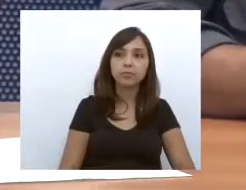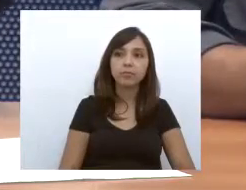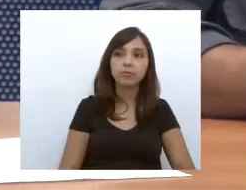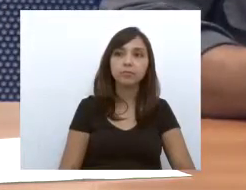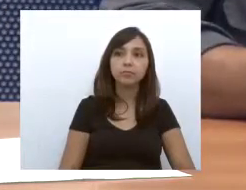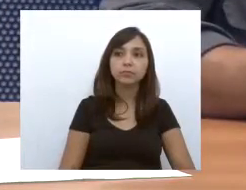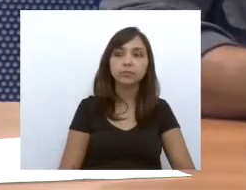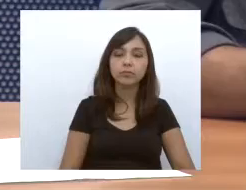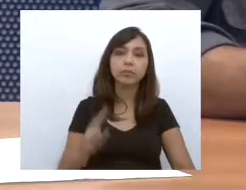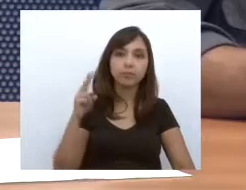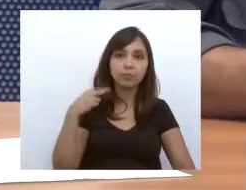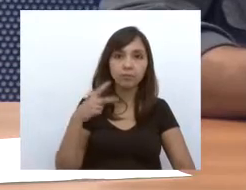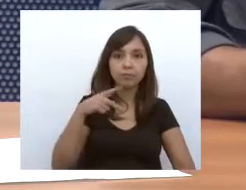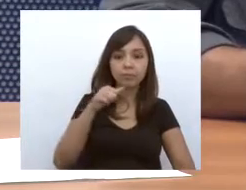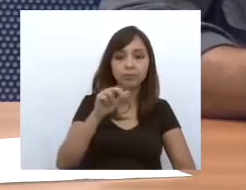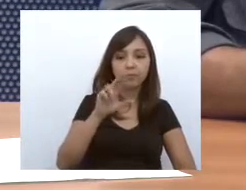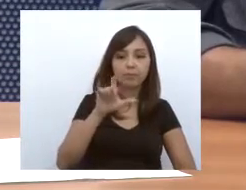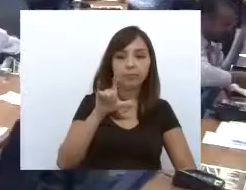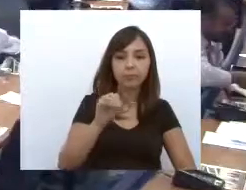Pela ordem, vereador Paulo Sérgio.